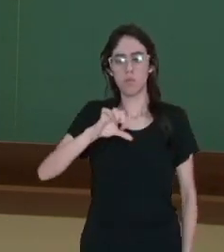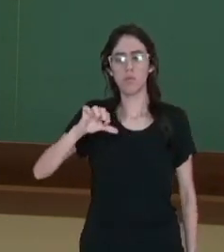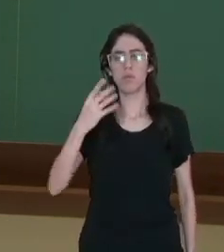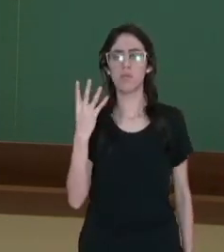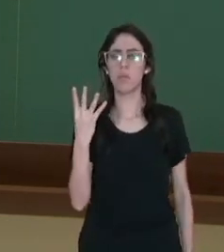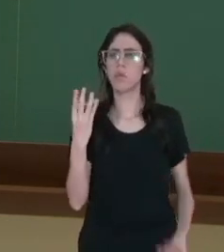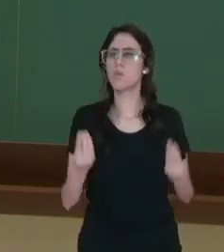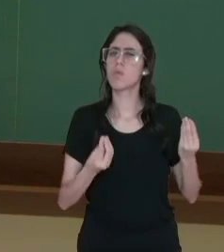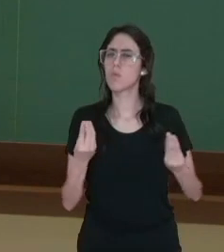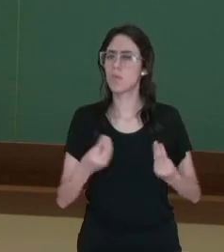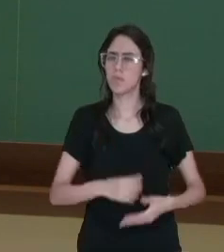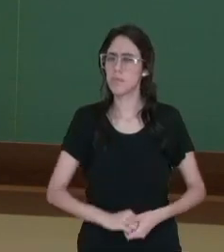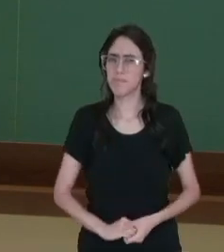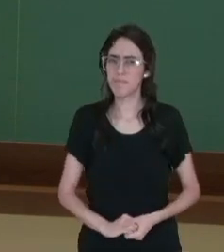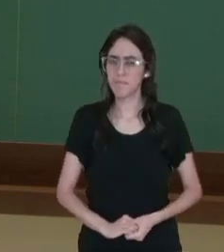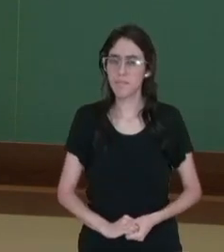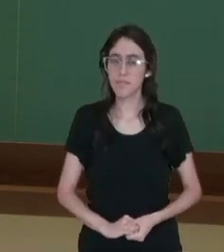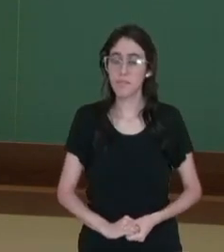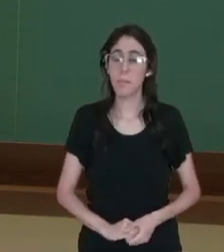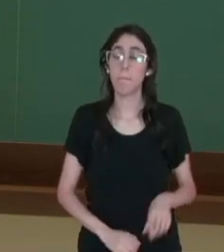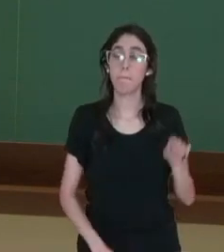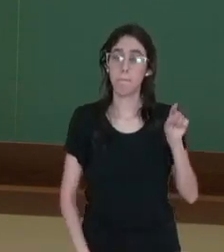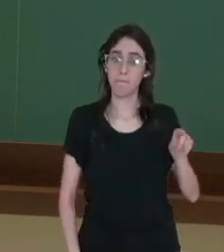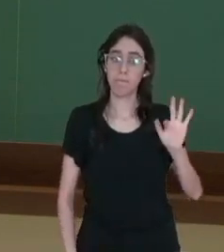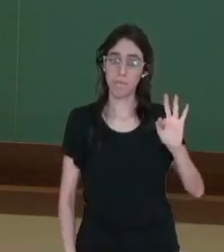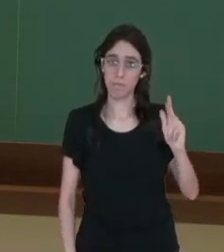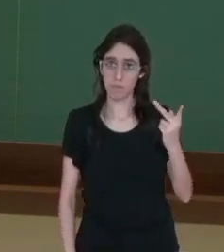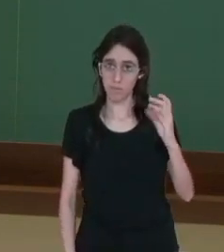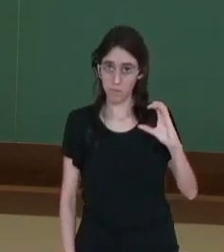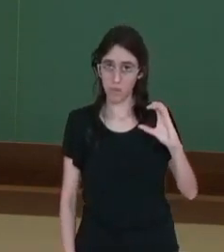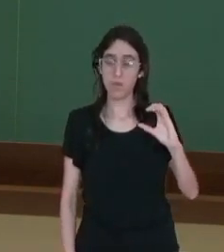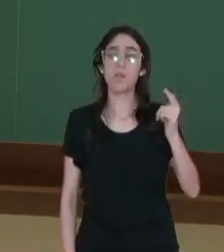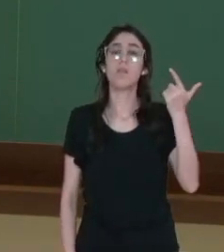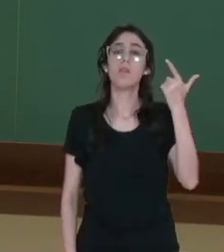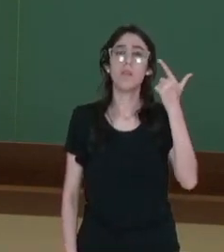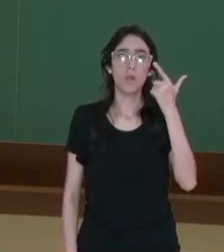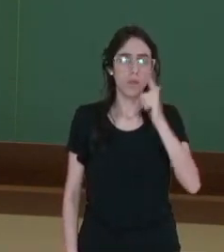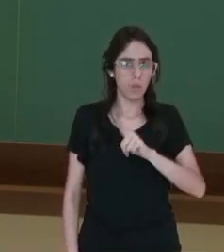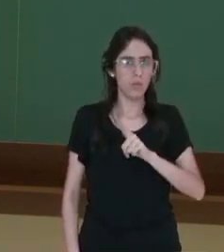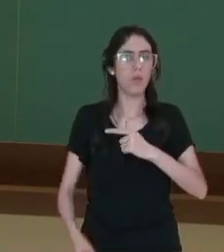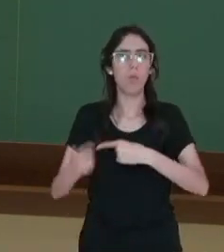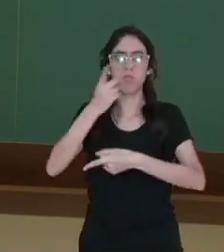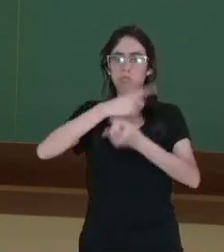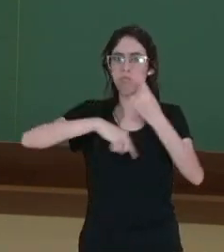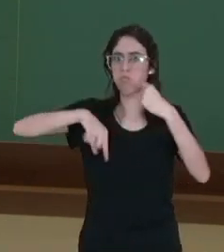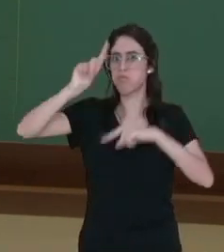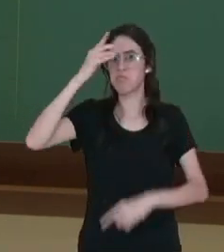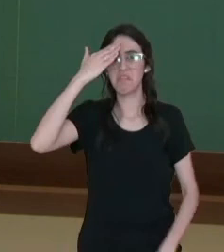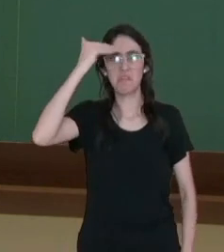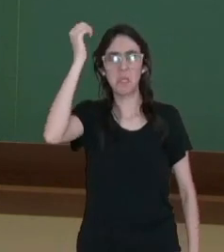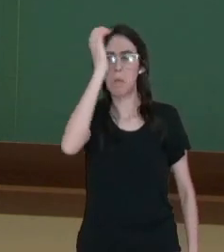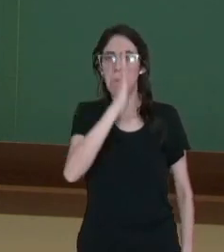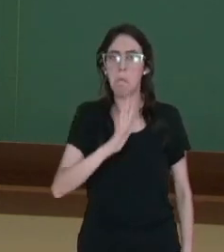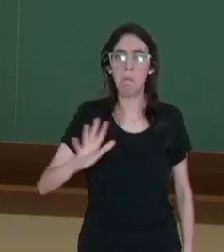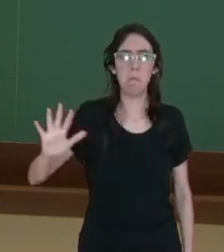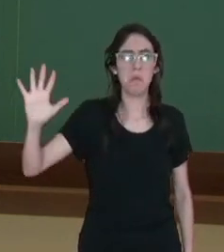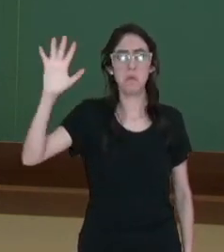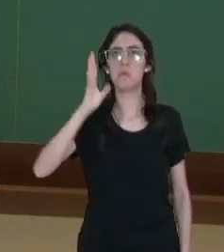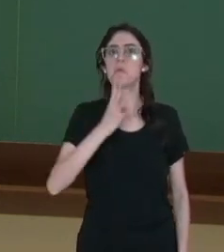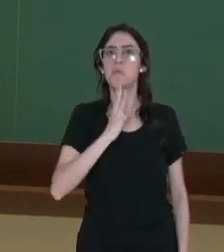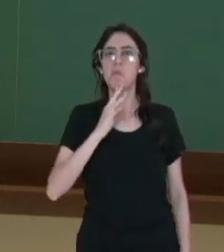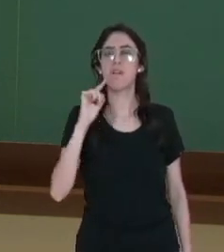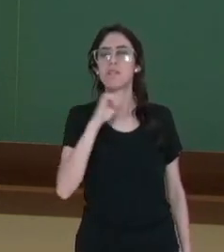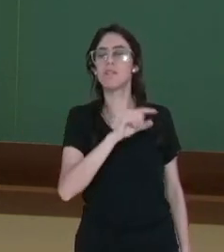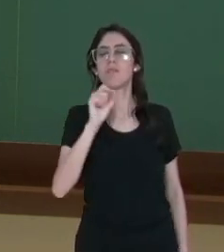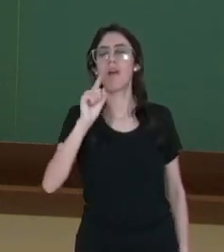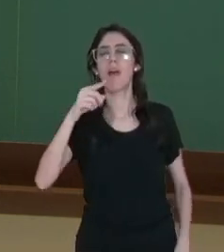1994? Ele teve um grande sucesso e teve notoriedade nacional, ficou conhecido nacionalmente como o